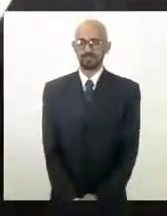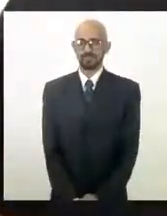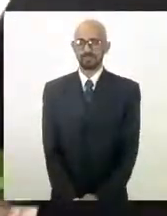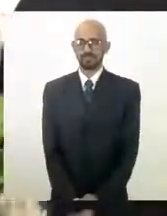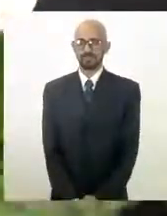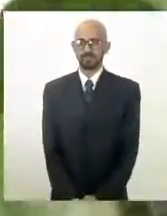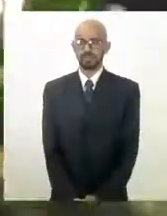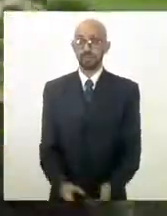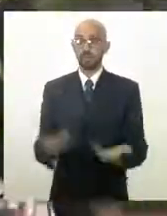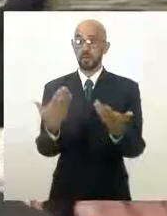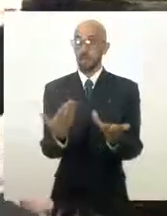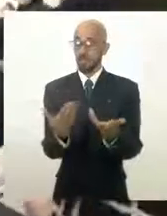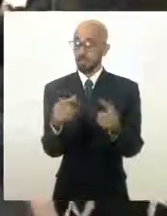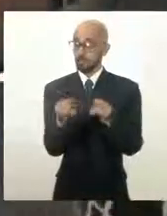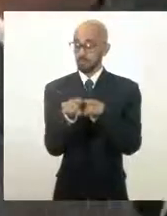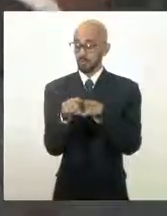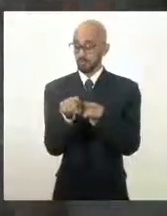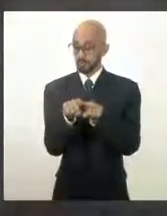Eu queria